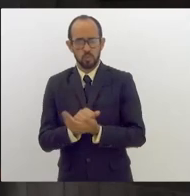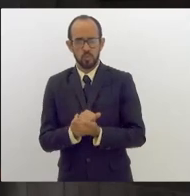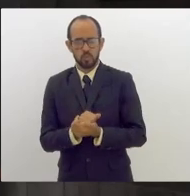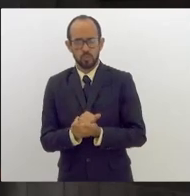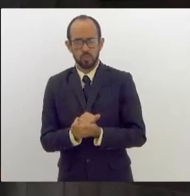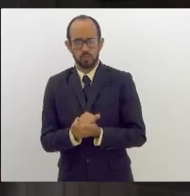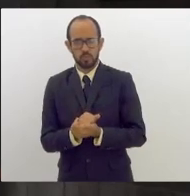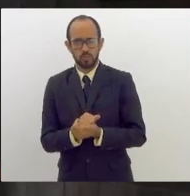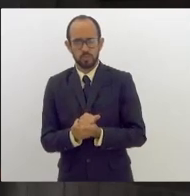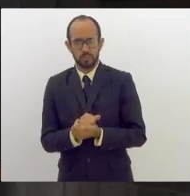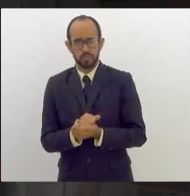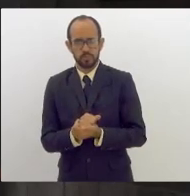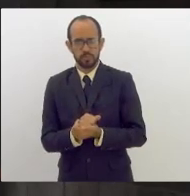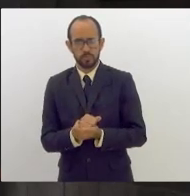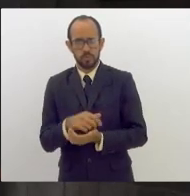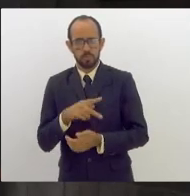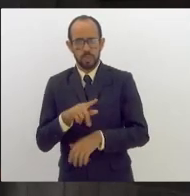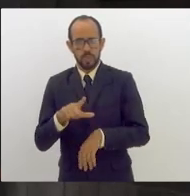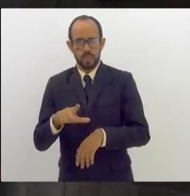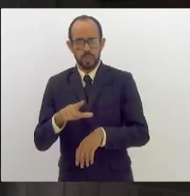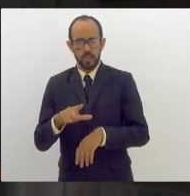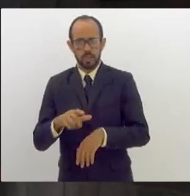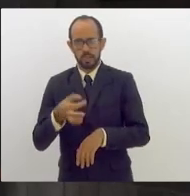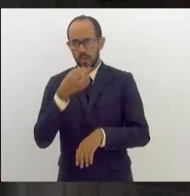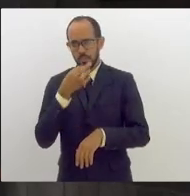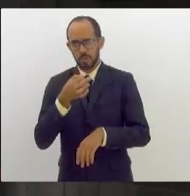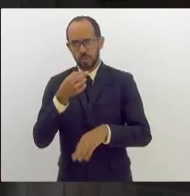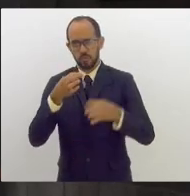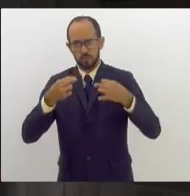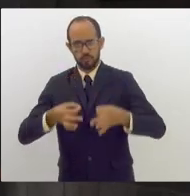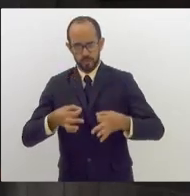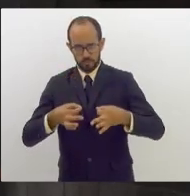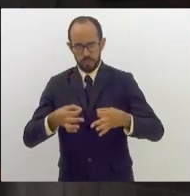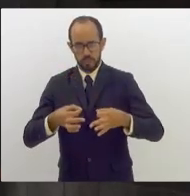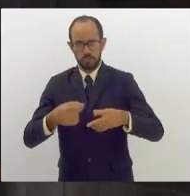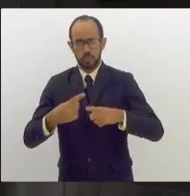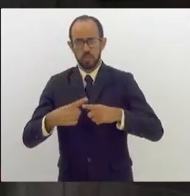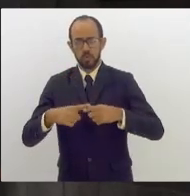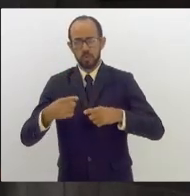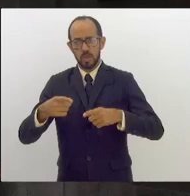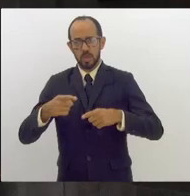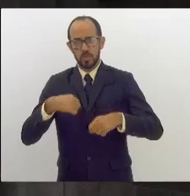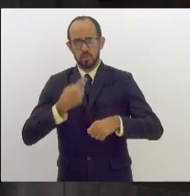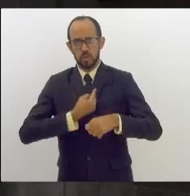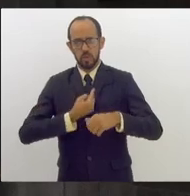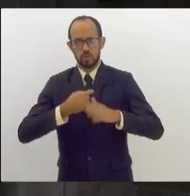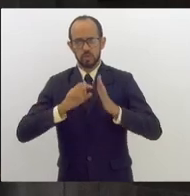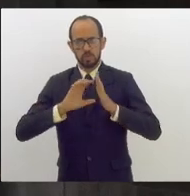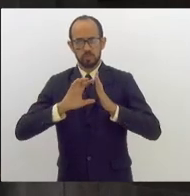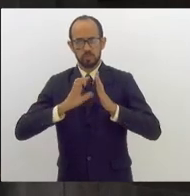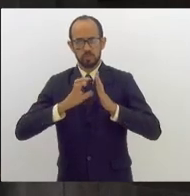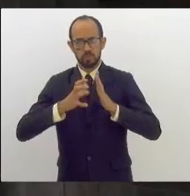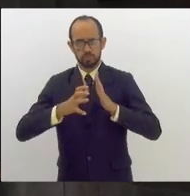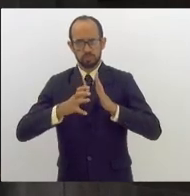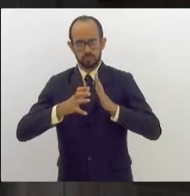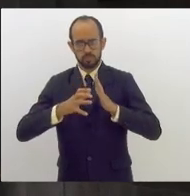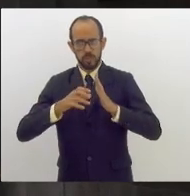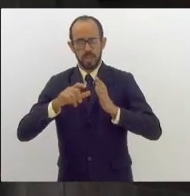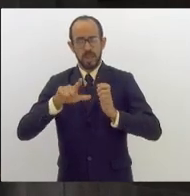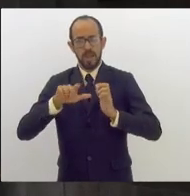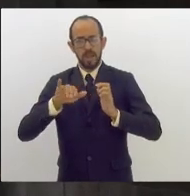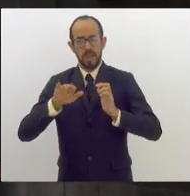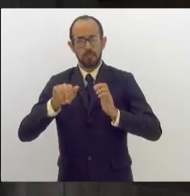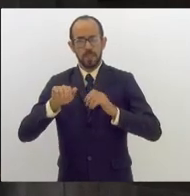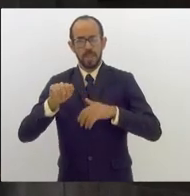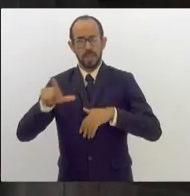o PL ele está bem firme na sua posição até por se tratar de nós sermos o partido Liberal Liberal essa